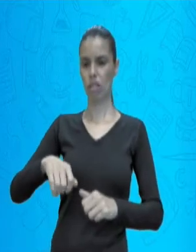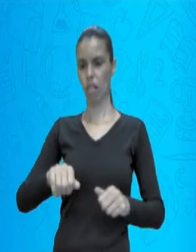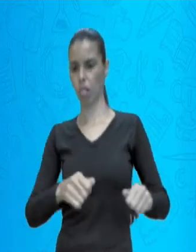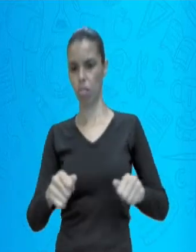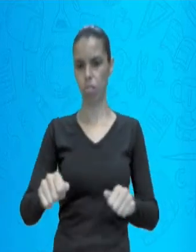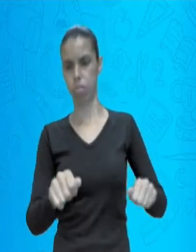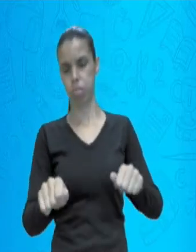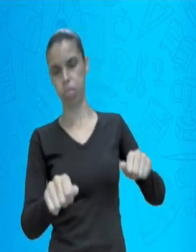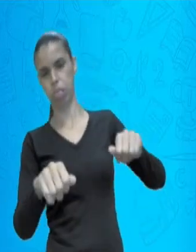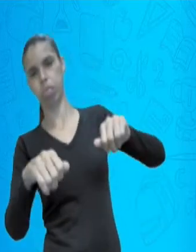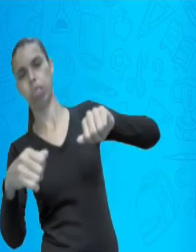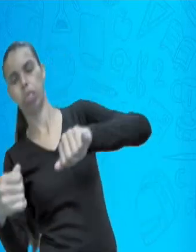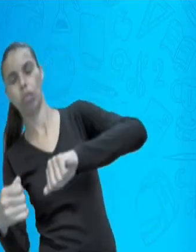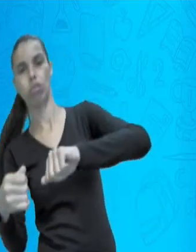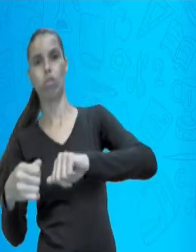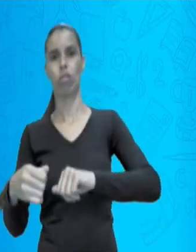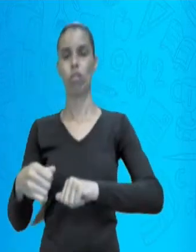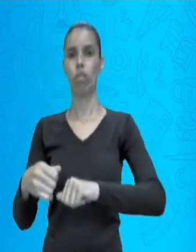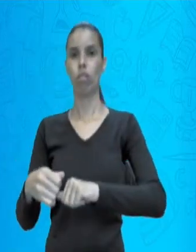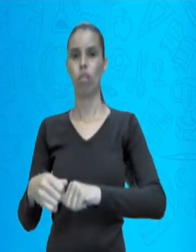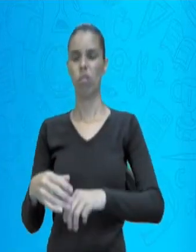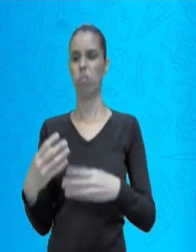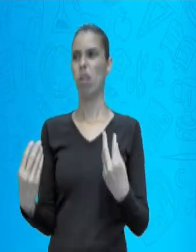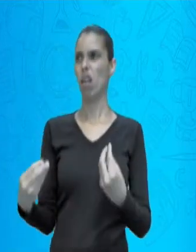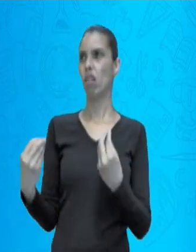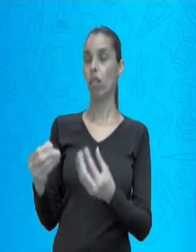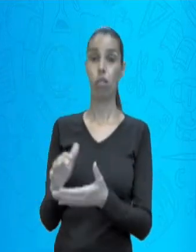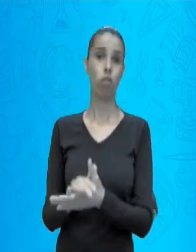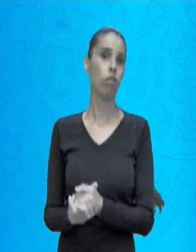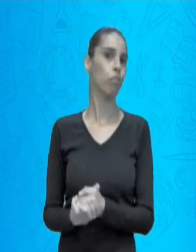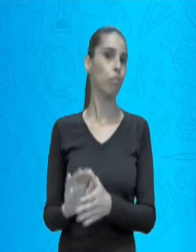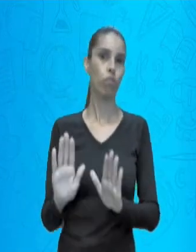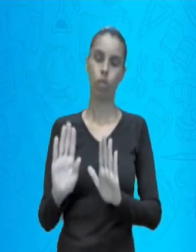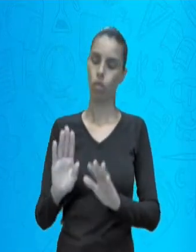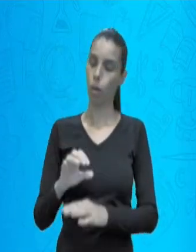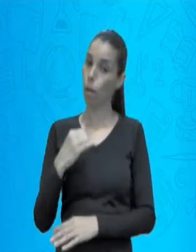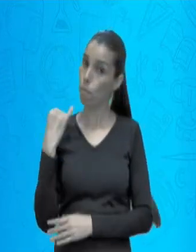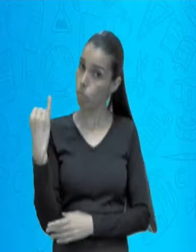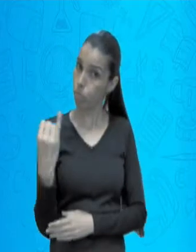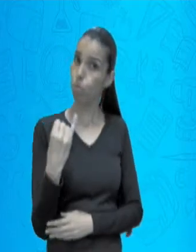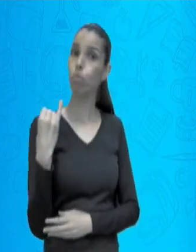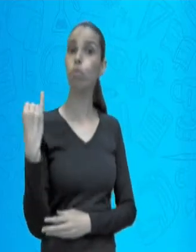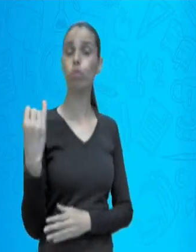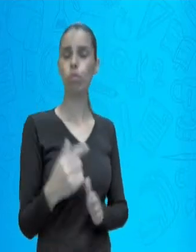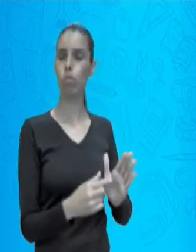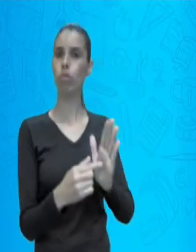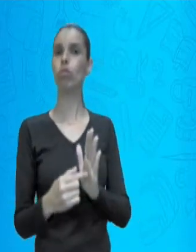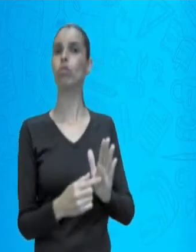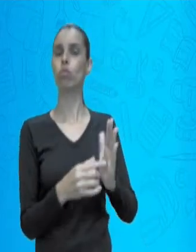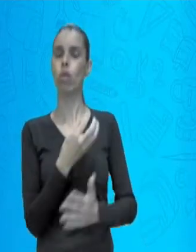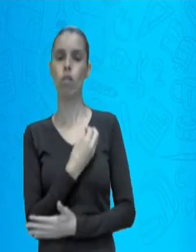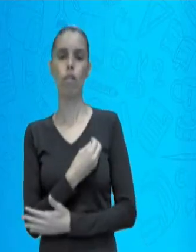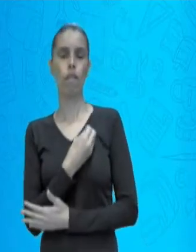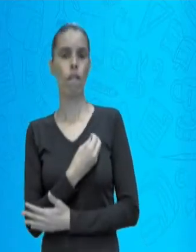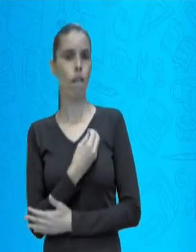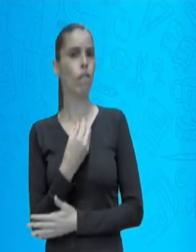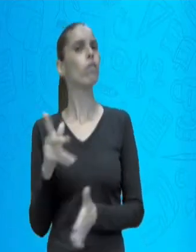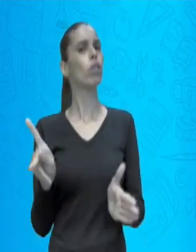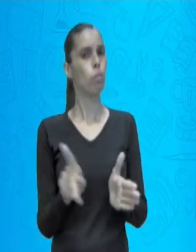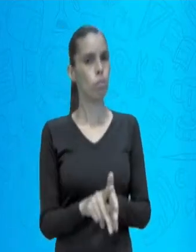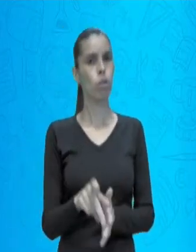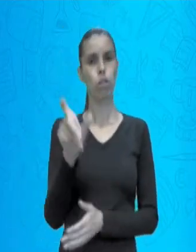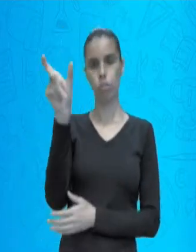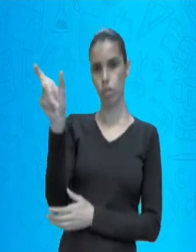da pessoa que você está entrevistando. Ordem dos acontecimentos.